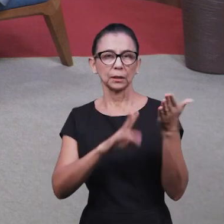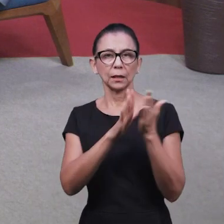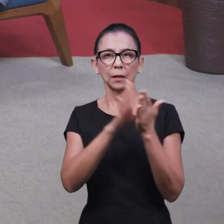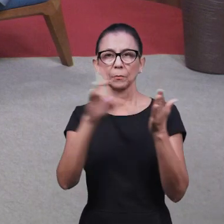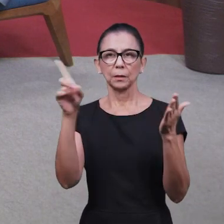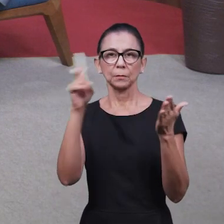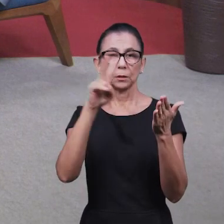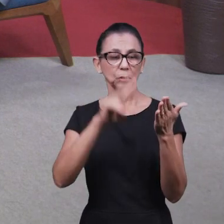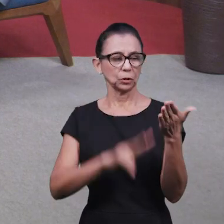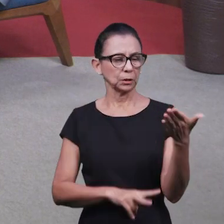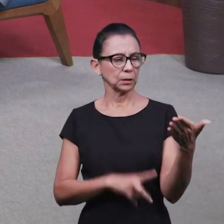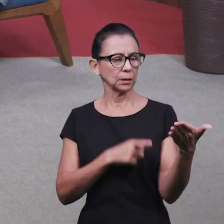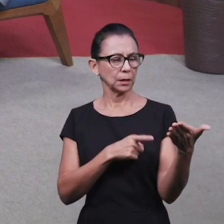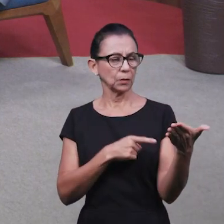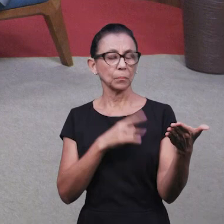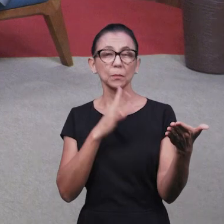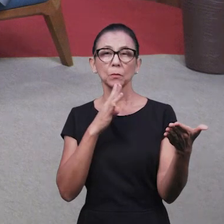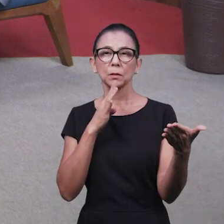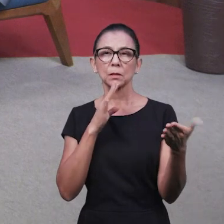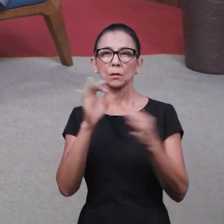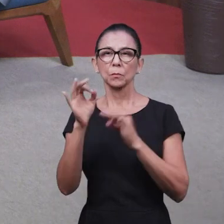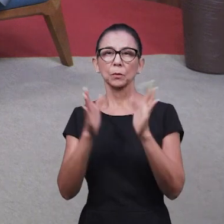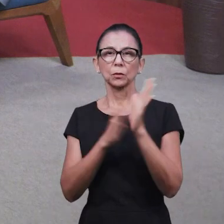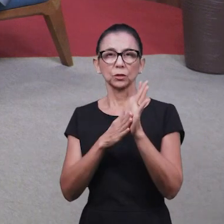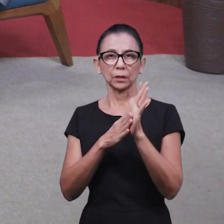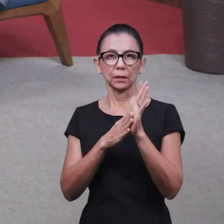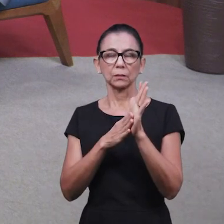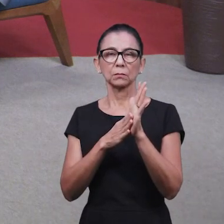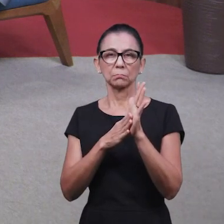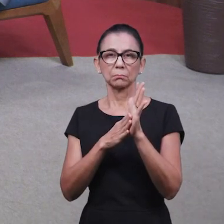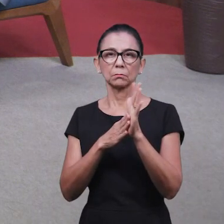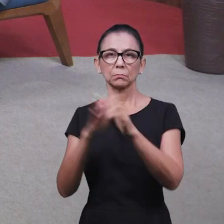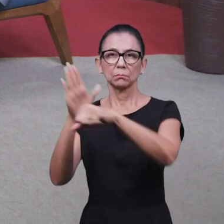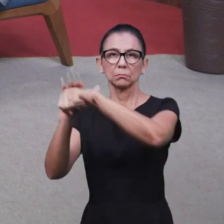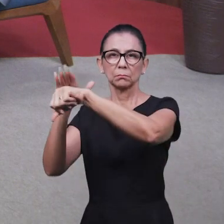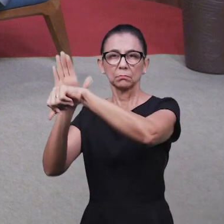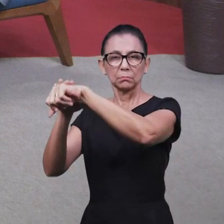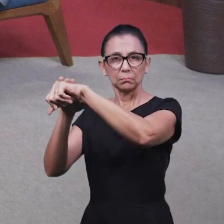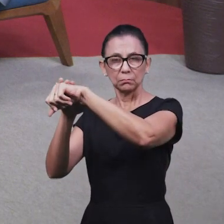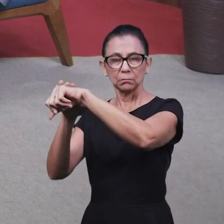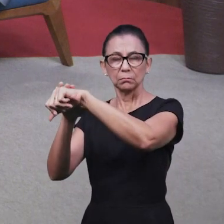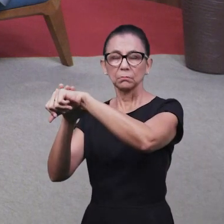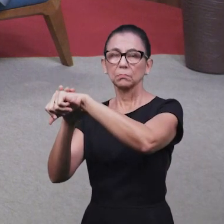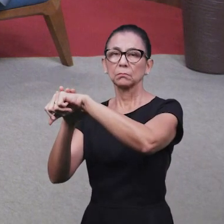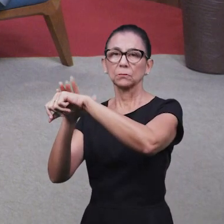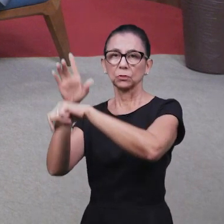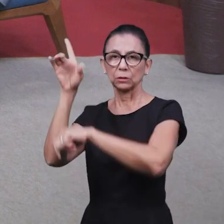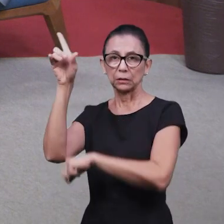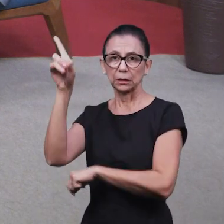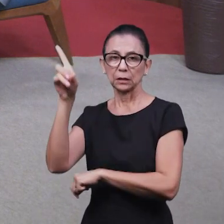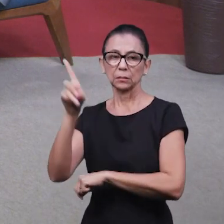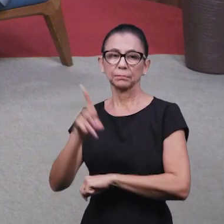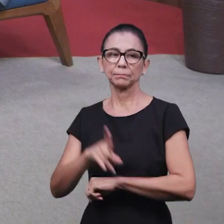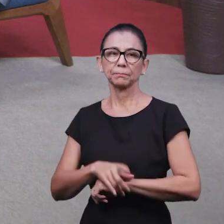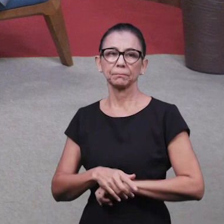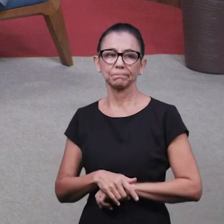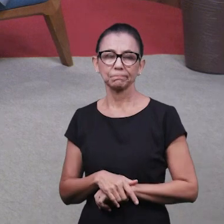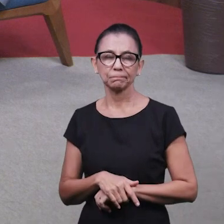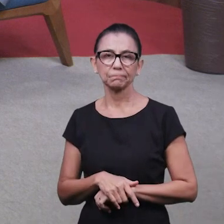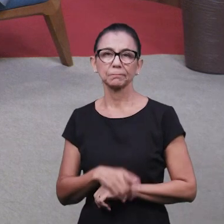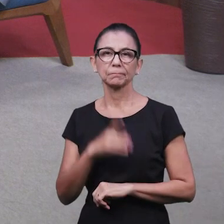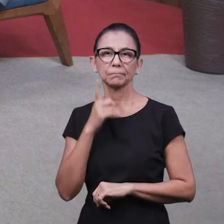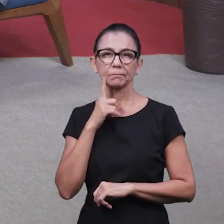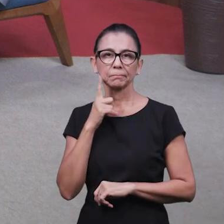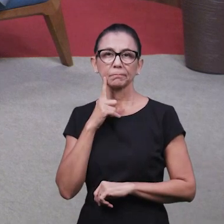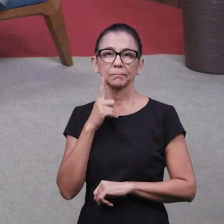se depara com o projeto está ali descrito, a gente vê que a oposição não é uma coisa recente, não é uma coisa